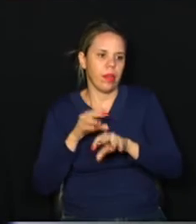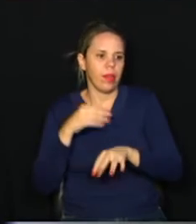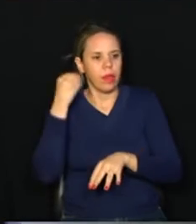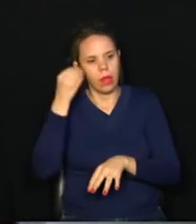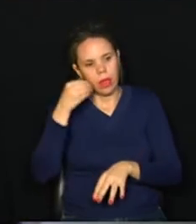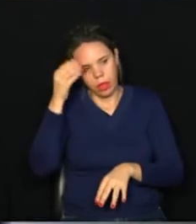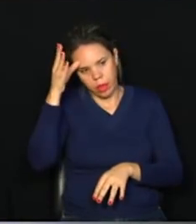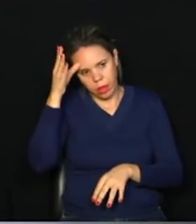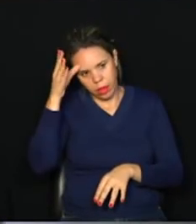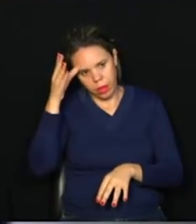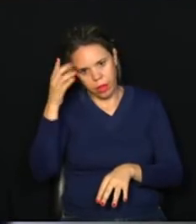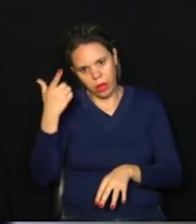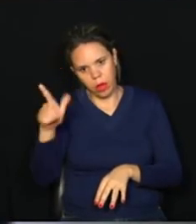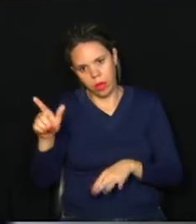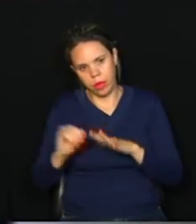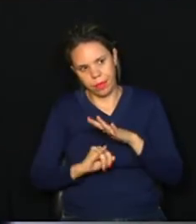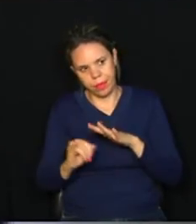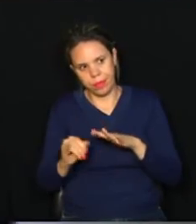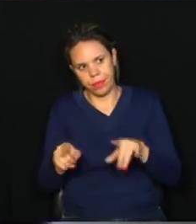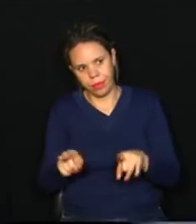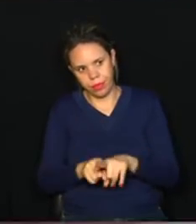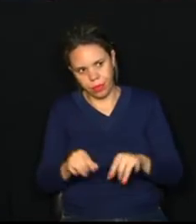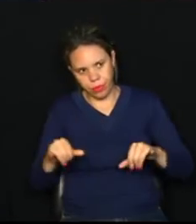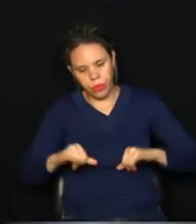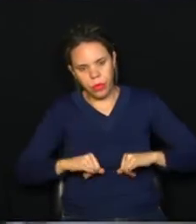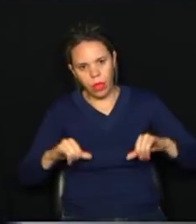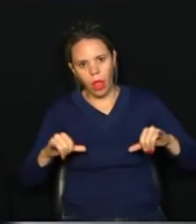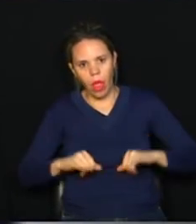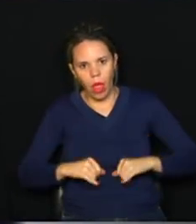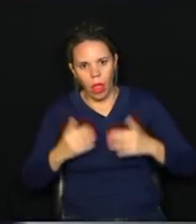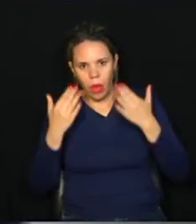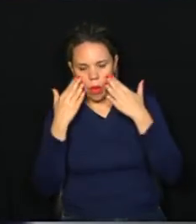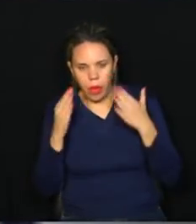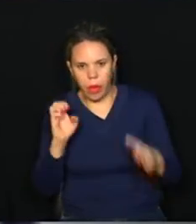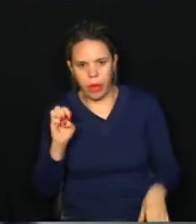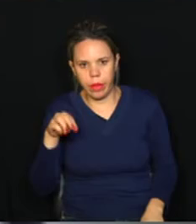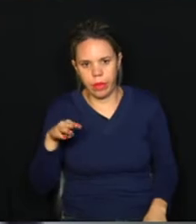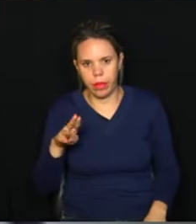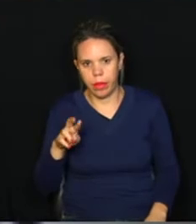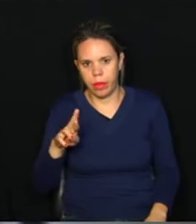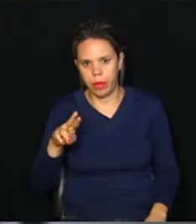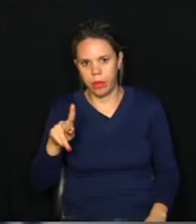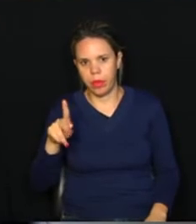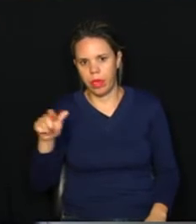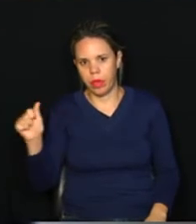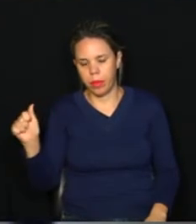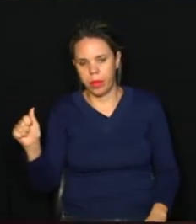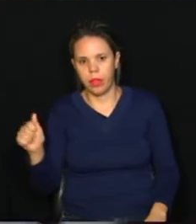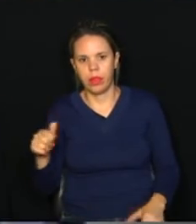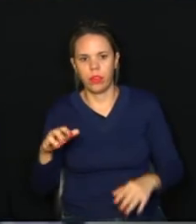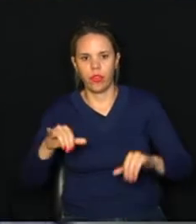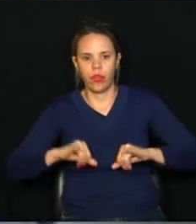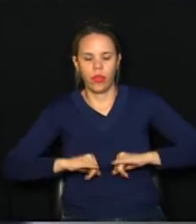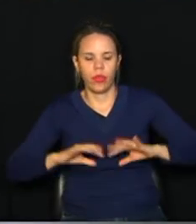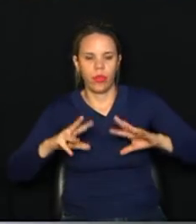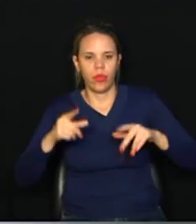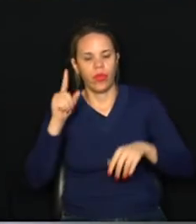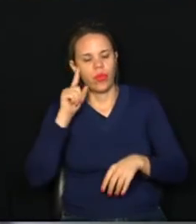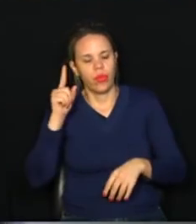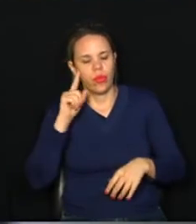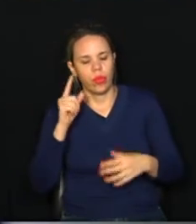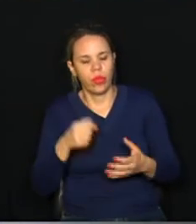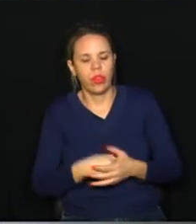conhecimento, e outras instituições. Está aí a Embrapa sofrendo ataques todos os